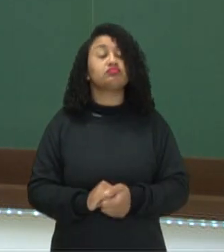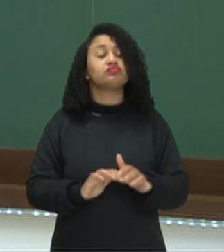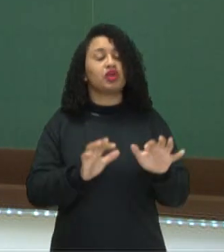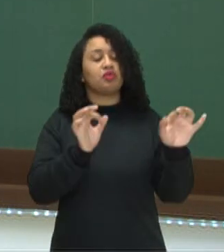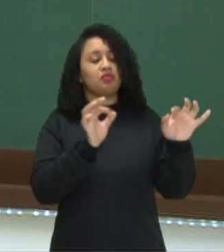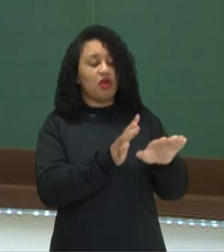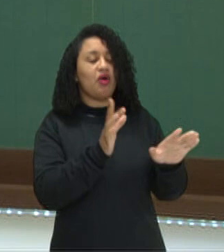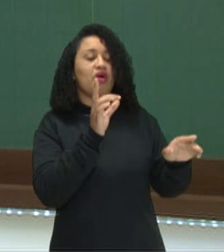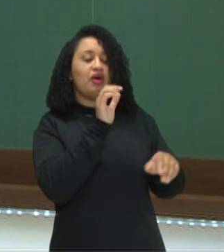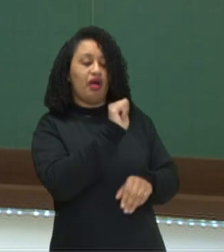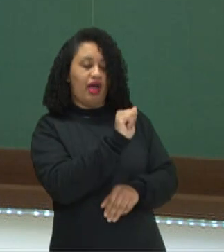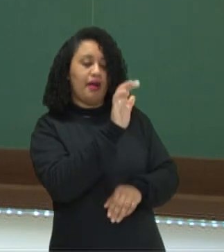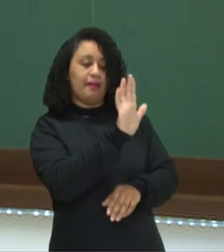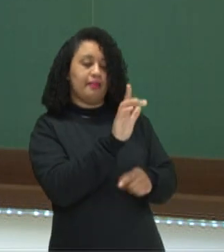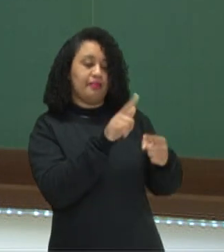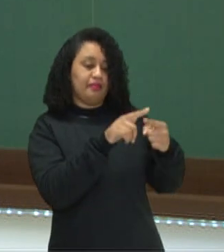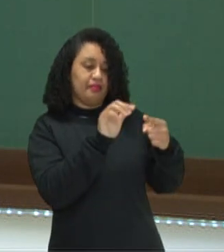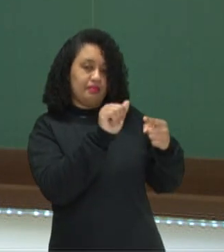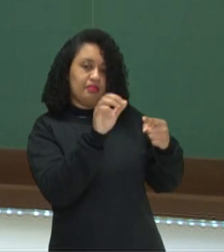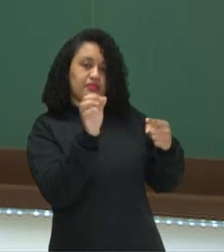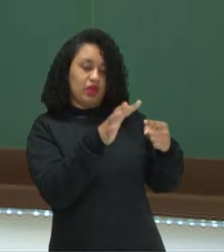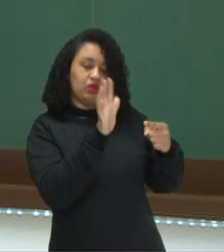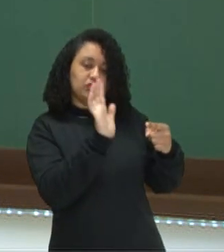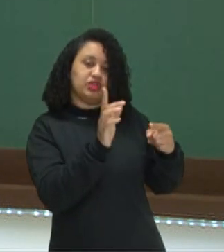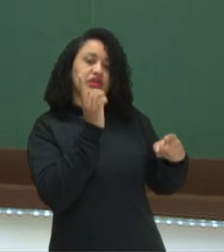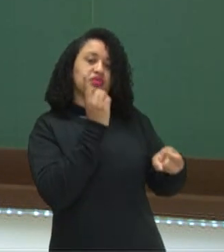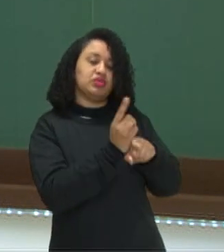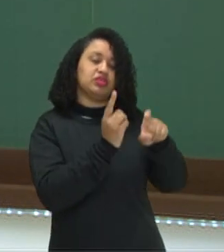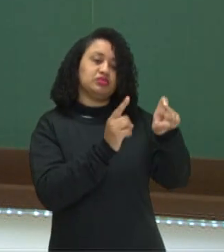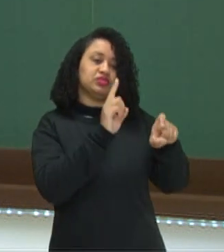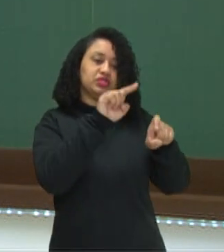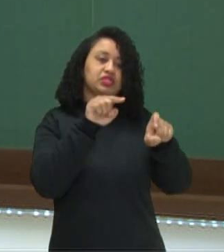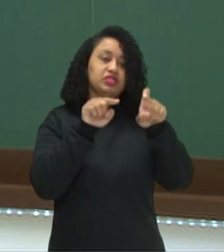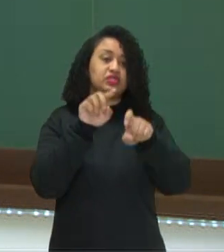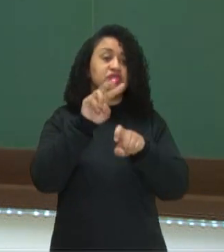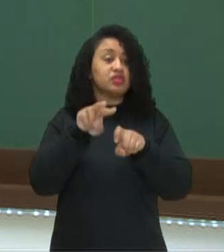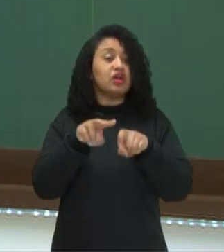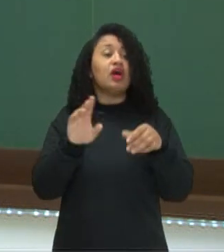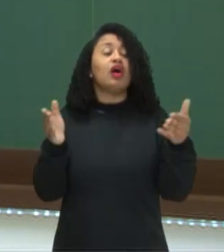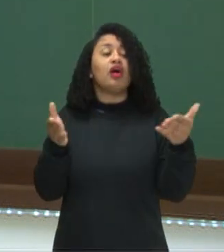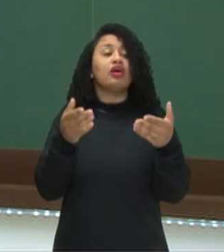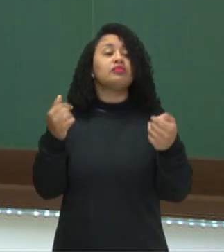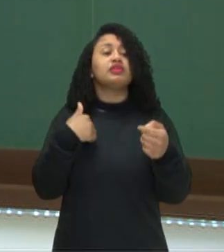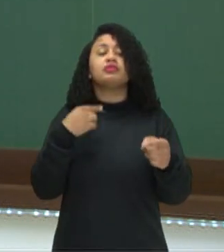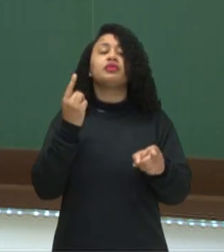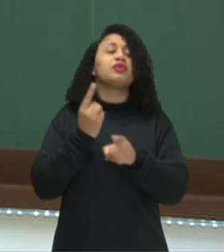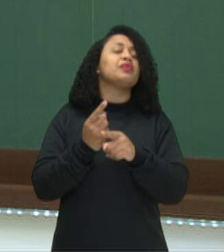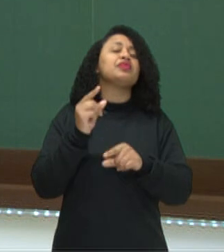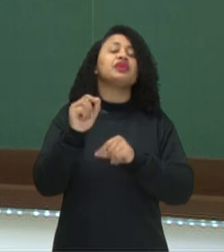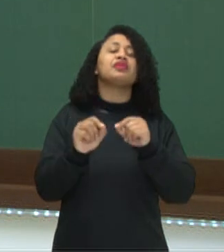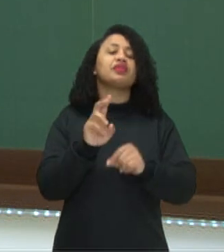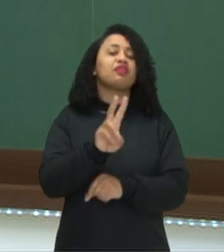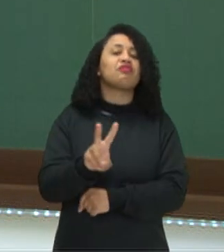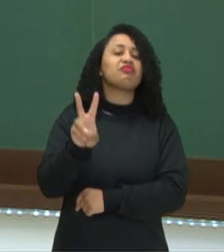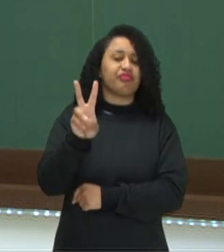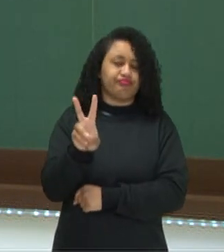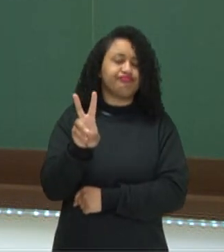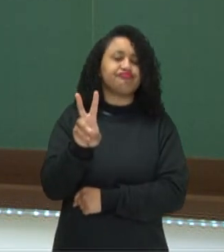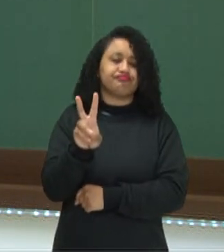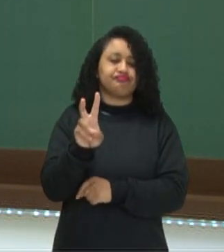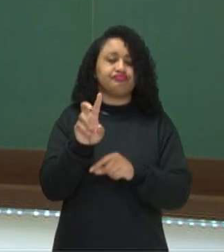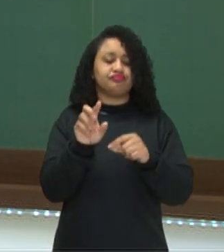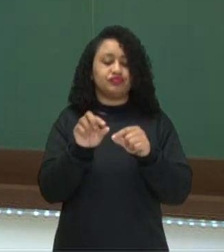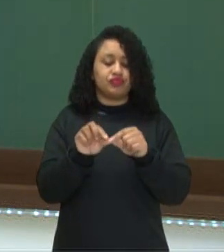Pronto, encontramos as raízes. Precisamos o quê? Encontrar o vértice dessa parábola. Então, nesse caso, nós vamos fazer